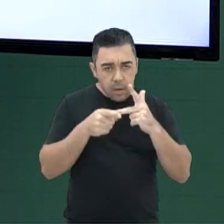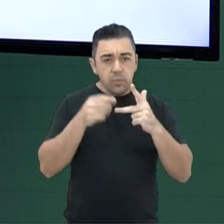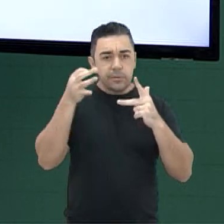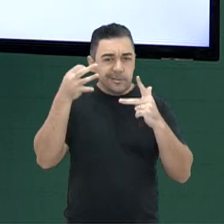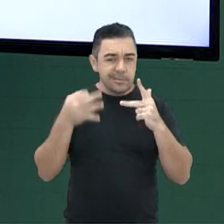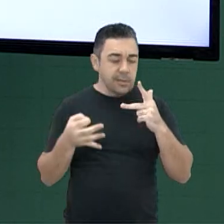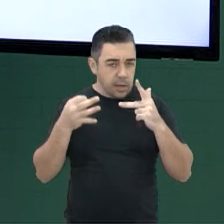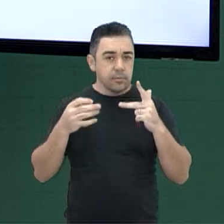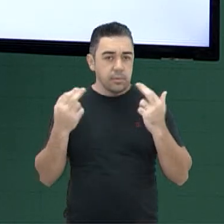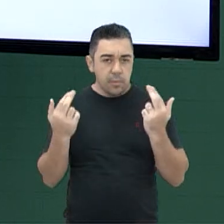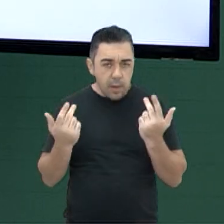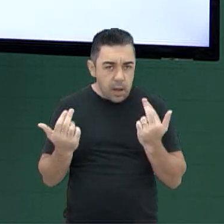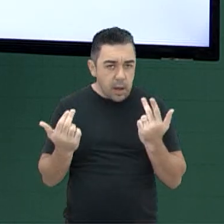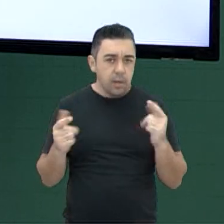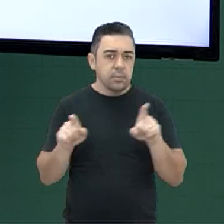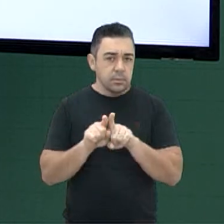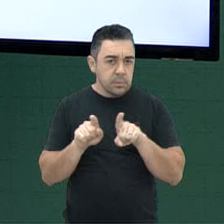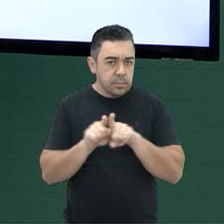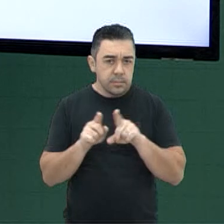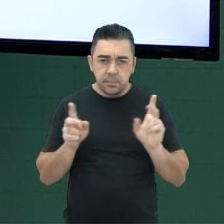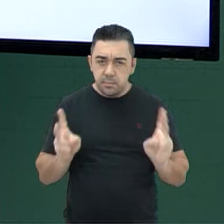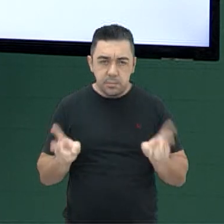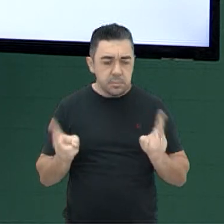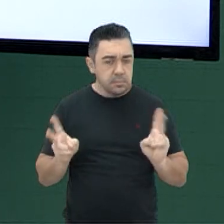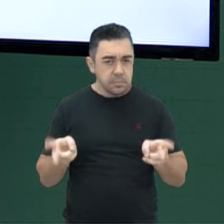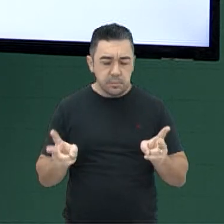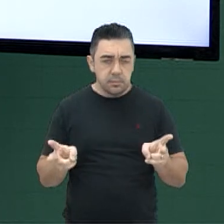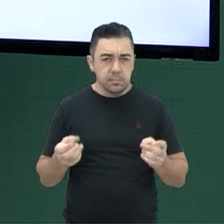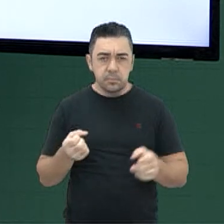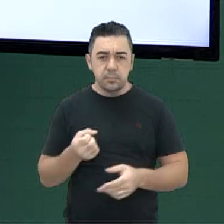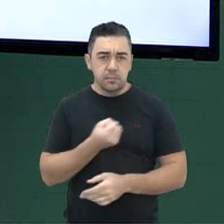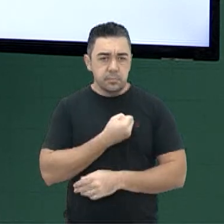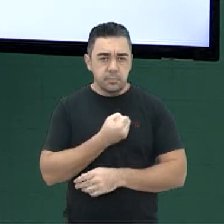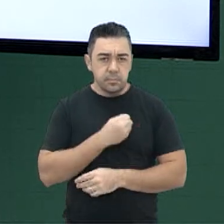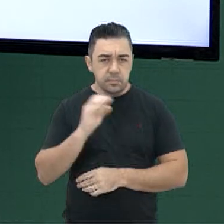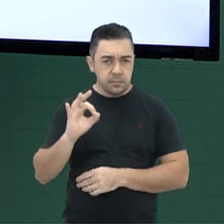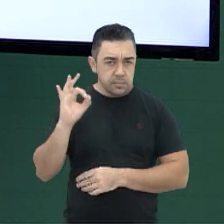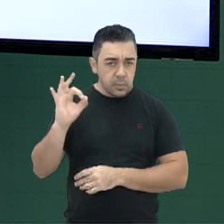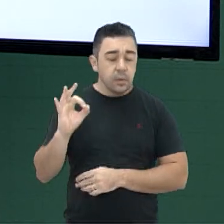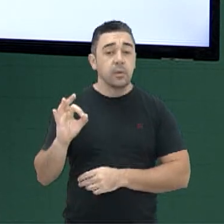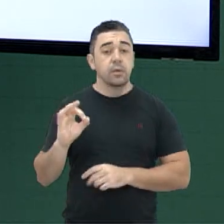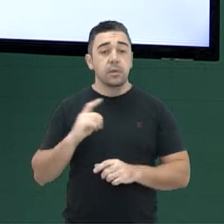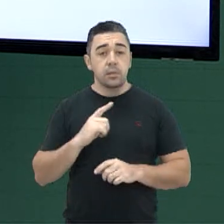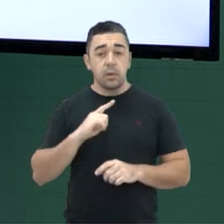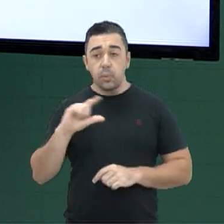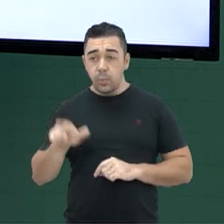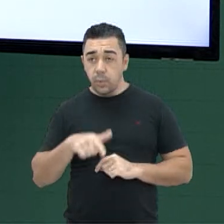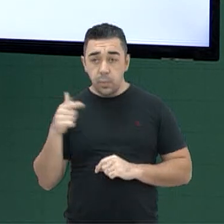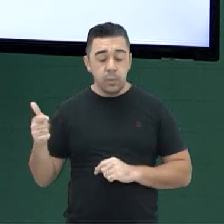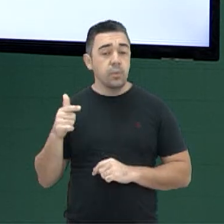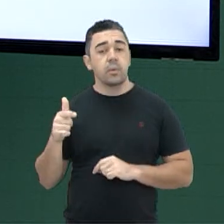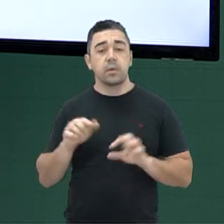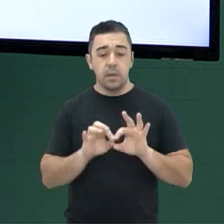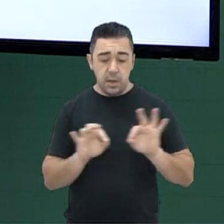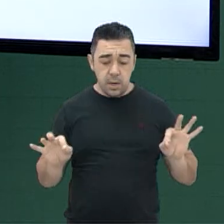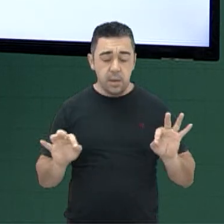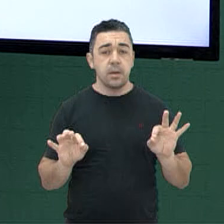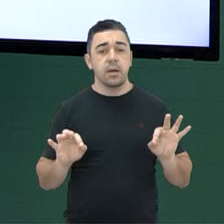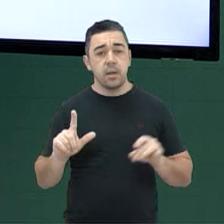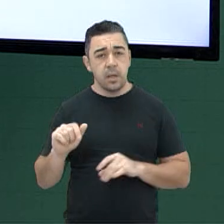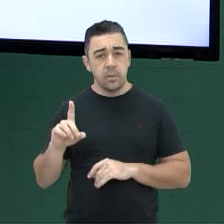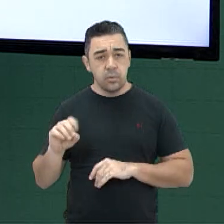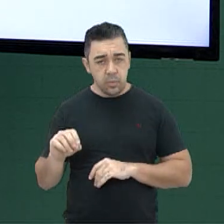também é congruente, eles são da mesma medida, e eles possuem um outro lado que também são correspondentes,